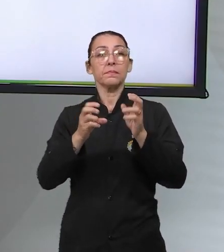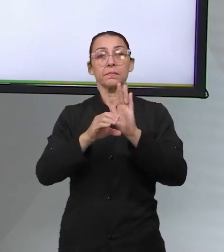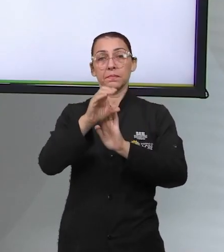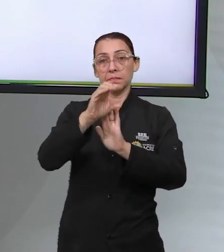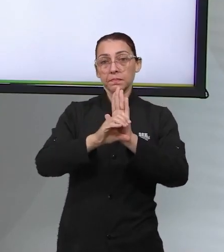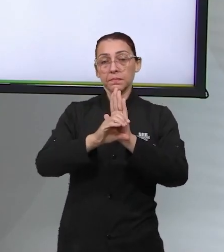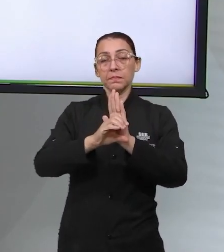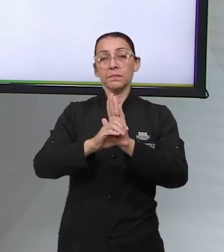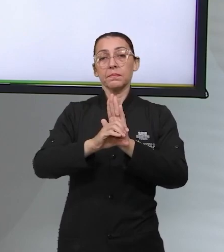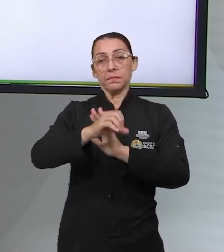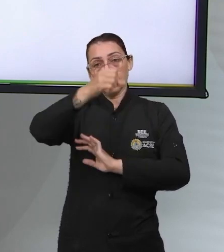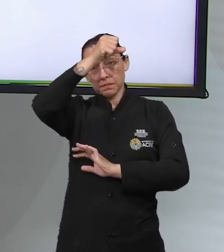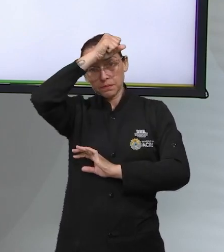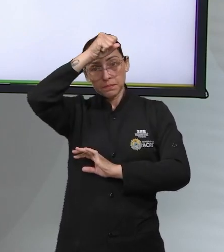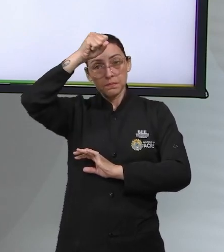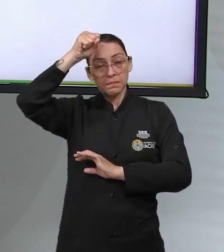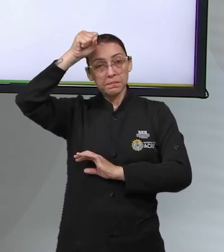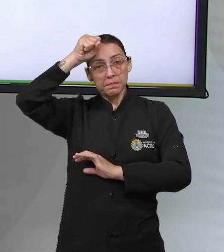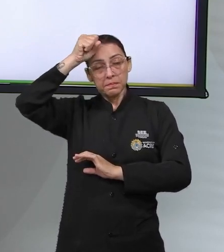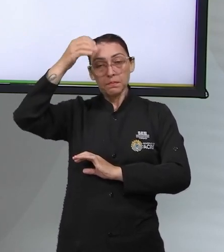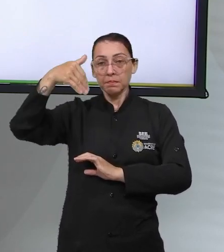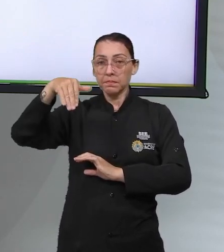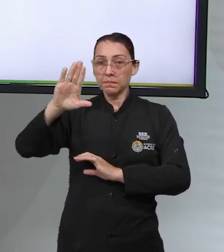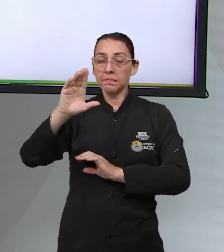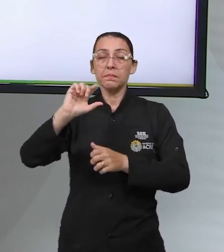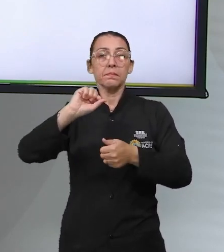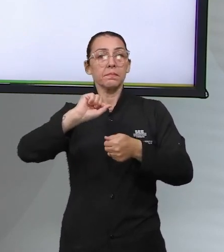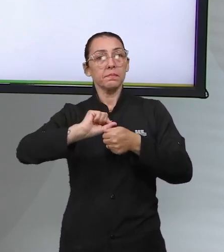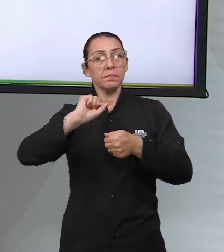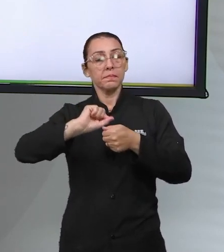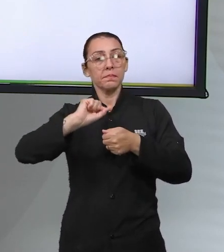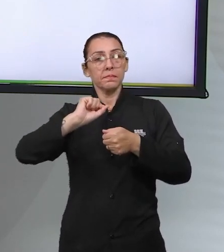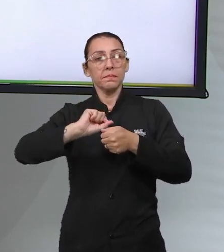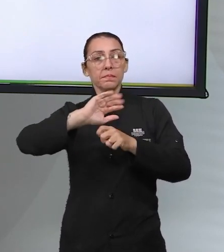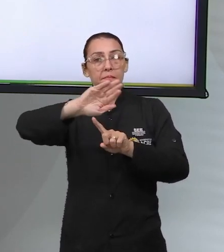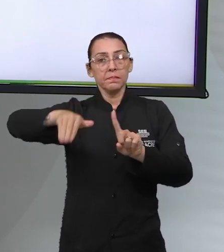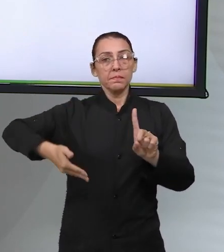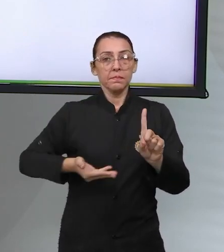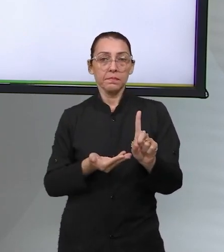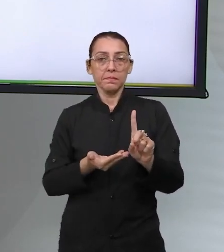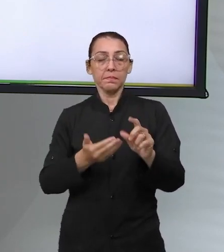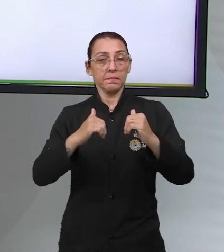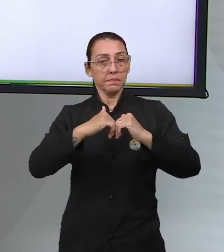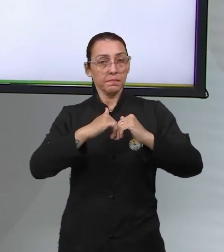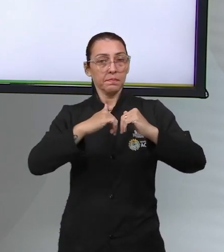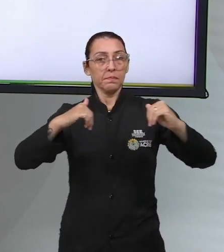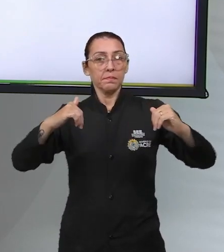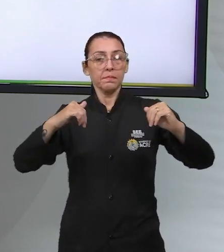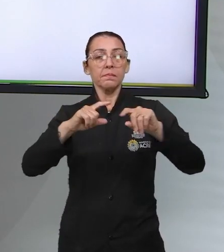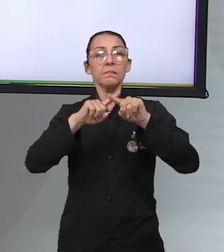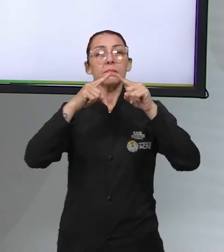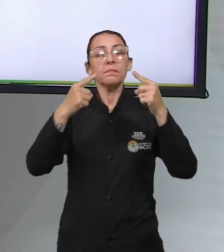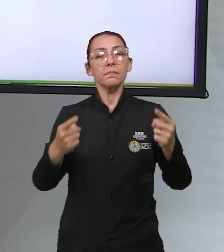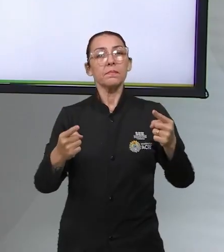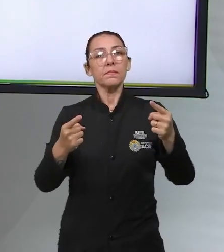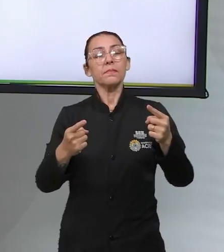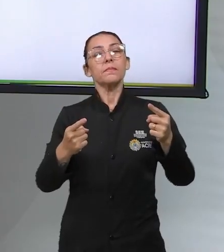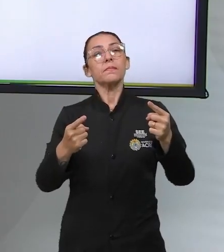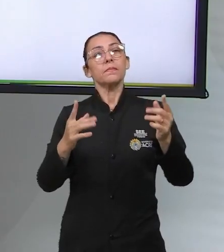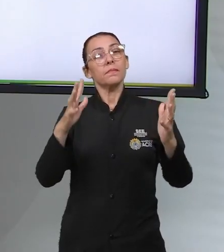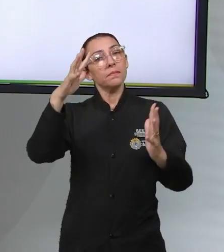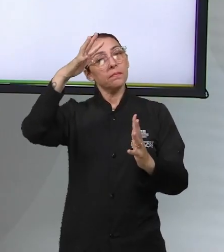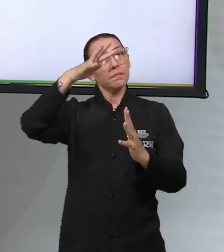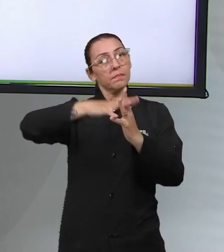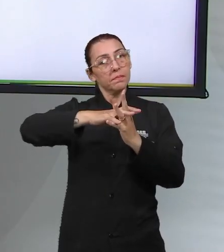conceitos sociológicos, por mais que nós façamos abordagens separadas, mas o quanto que eles se